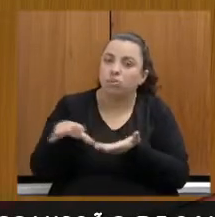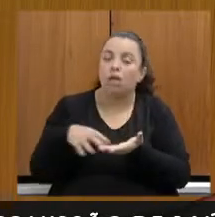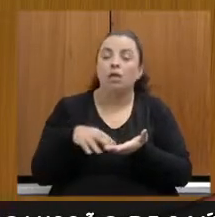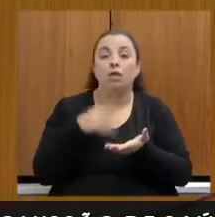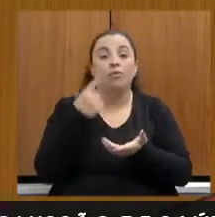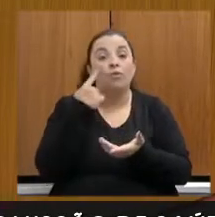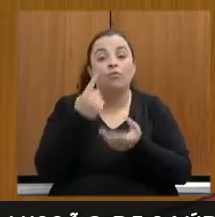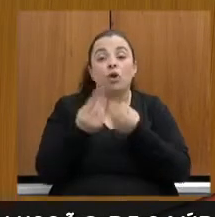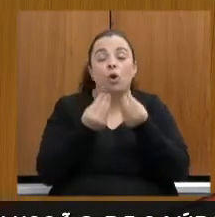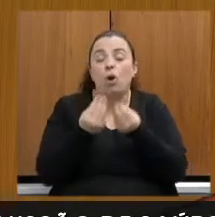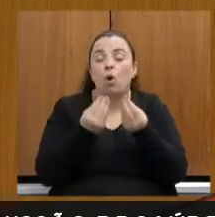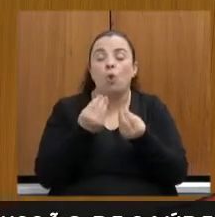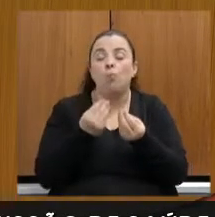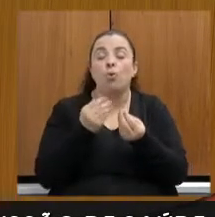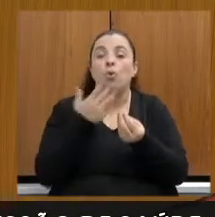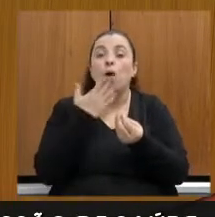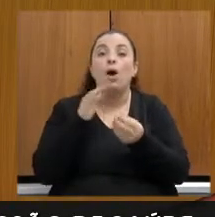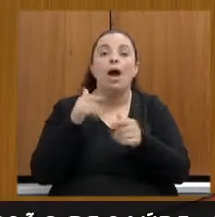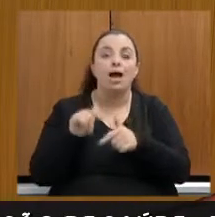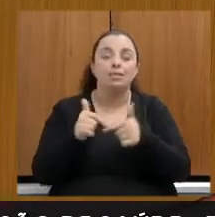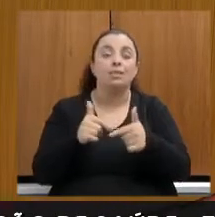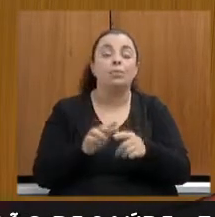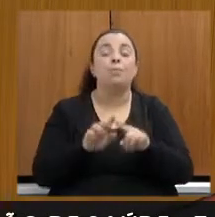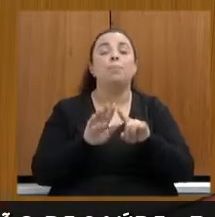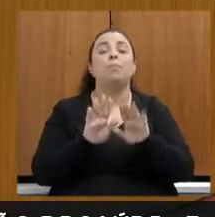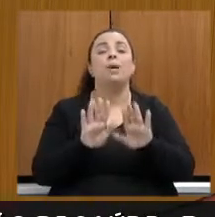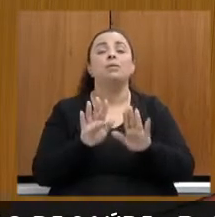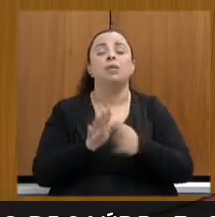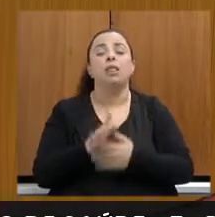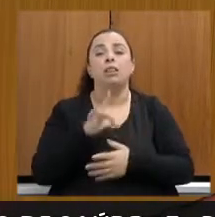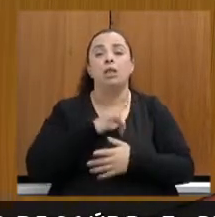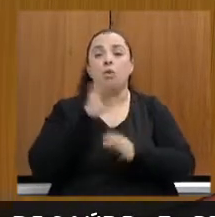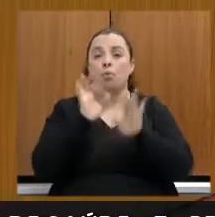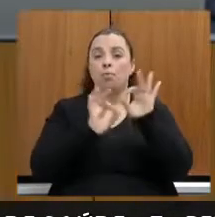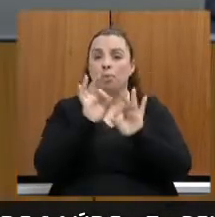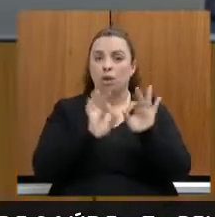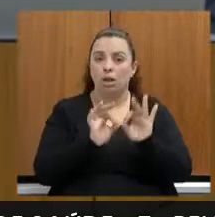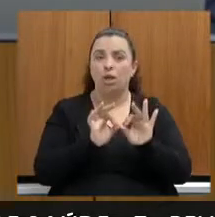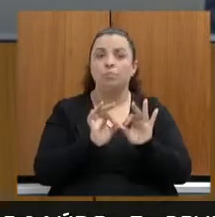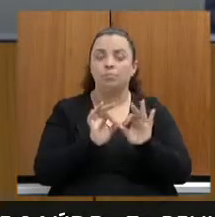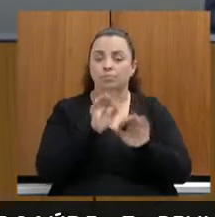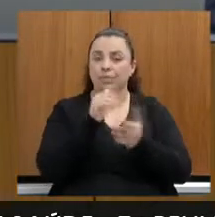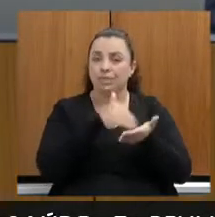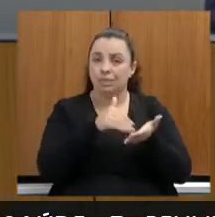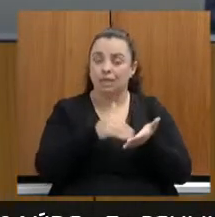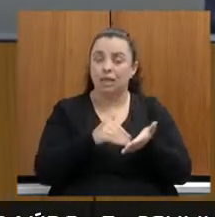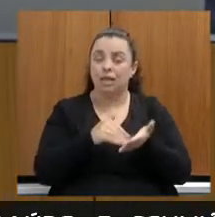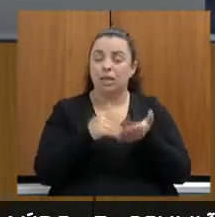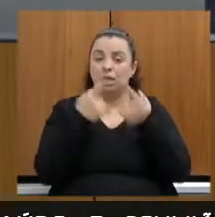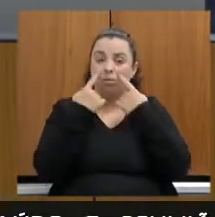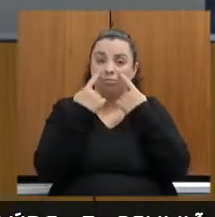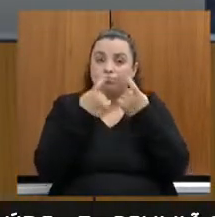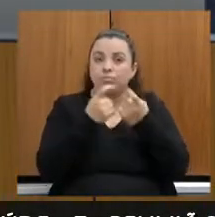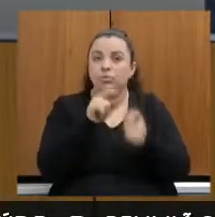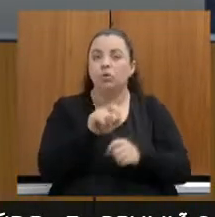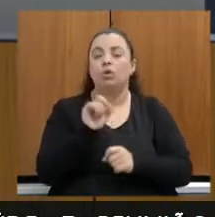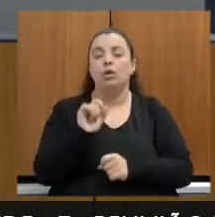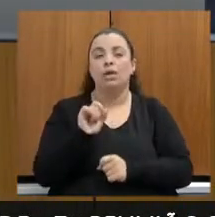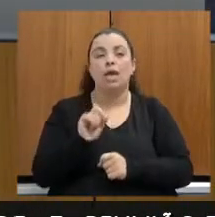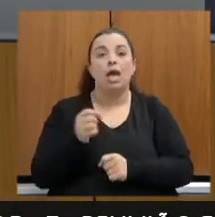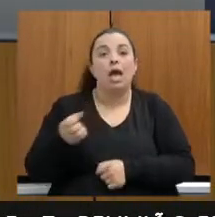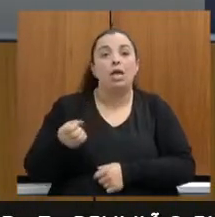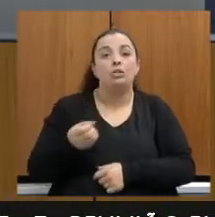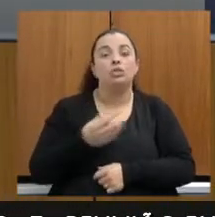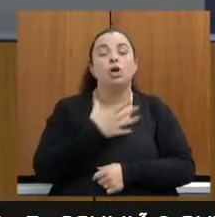mas um programa em particular ele me chamou atenção o que é a questão das das novas unidades básicas